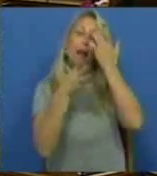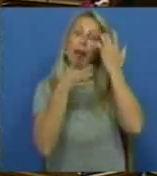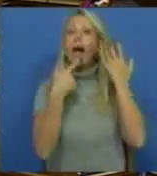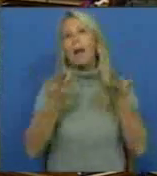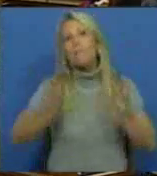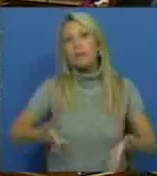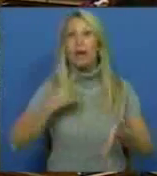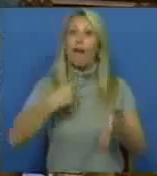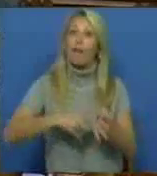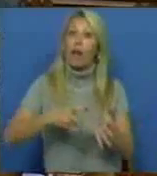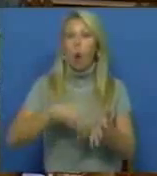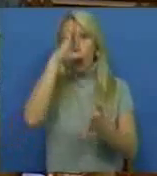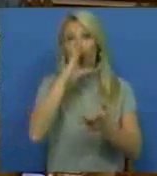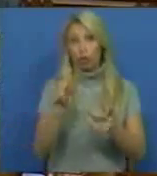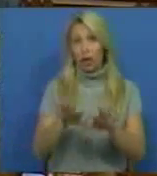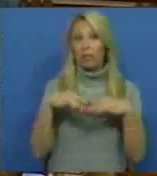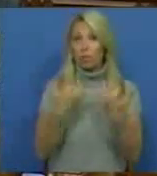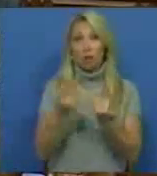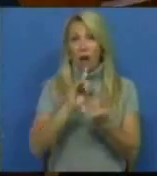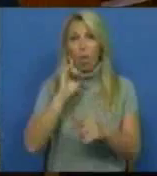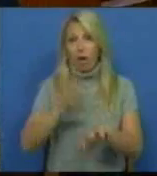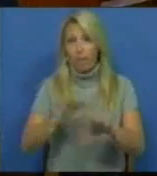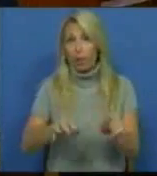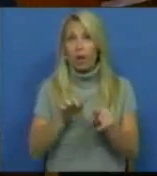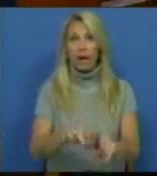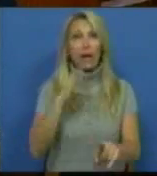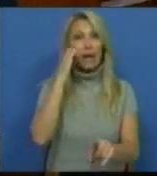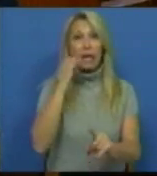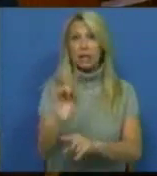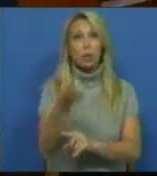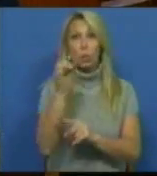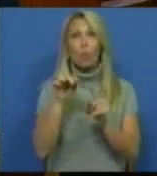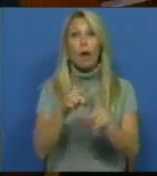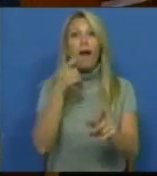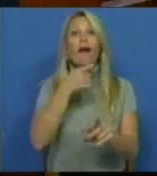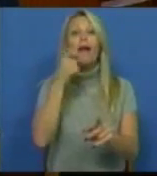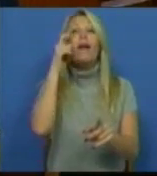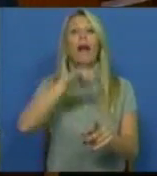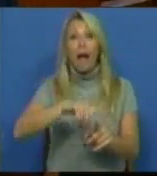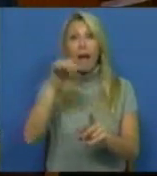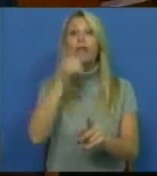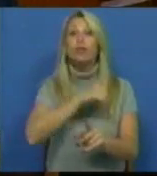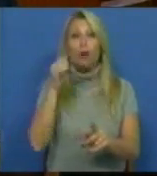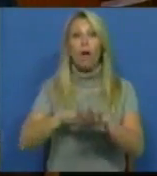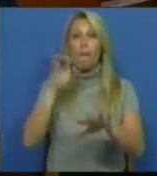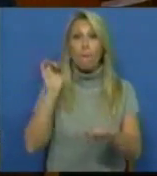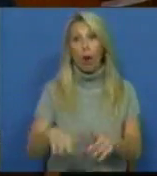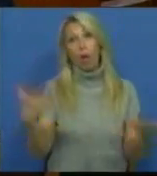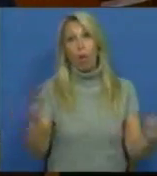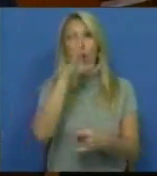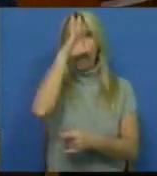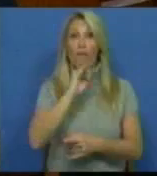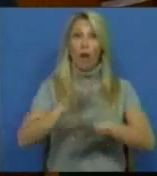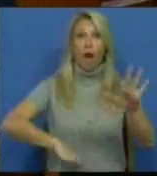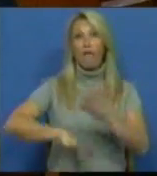inevitabilidade, o Estado Social não é a causa da crise, é a sua principal vítima. Por isso, um governo que corta no abono de